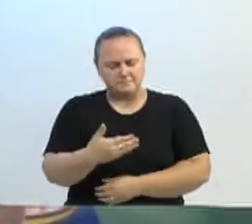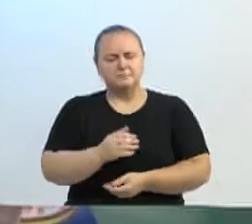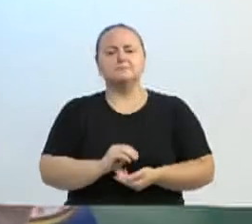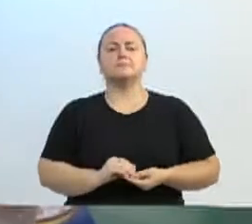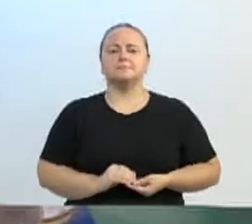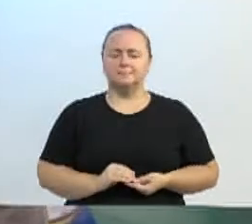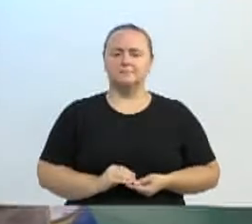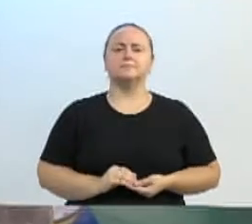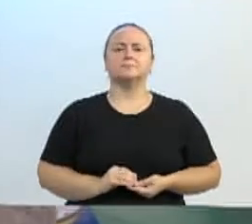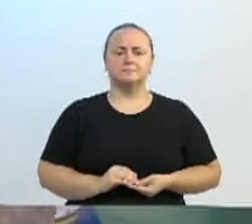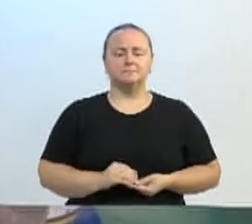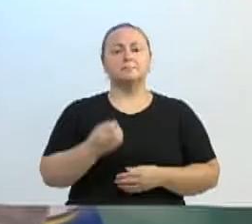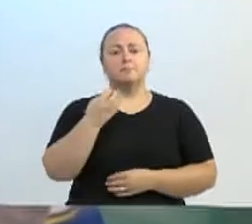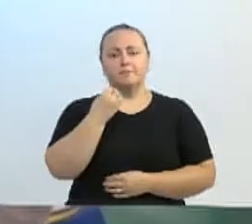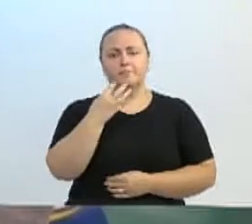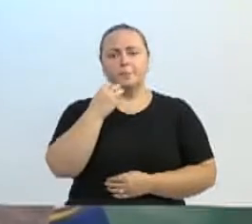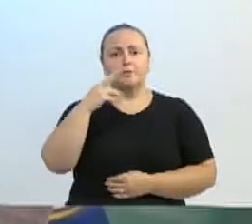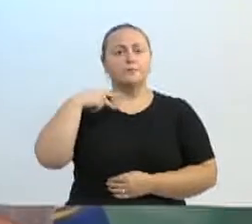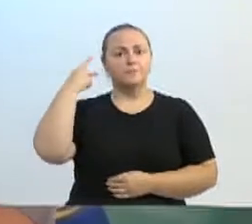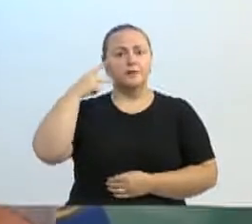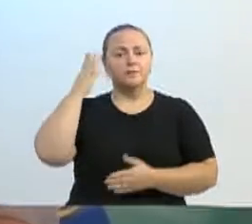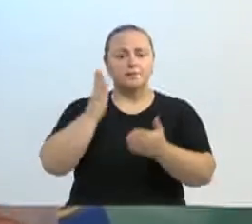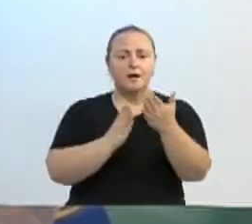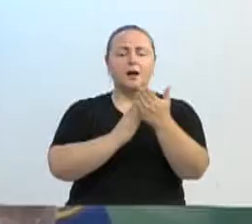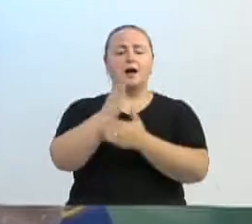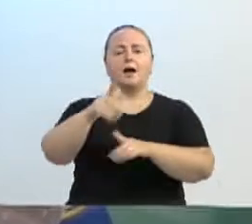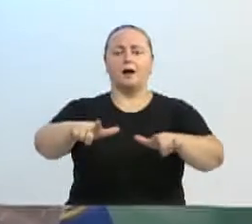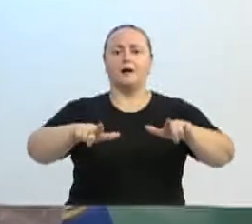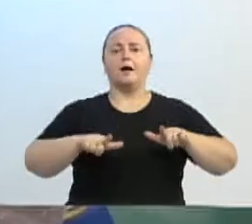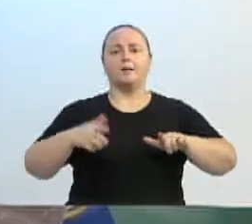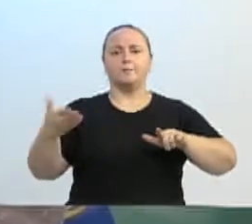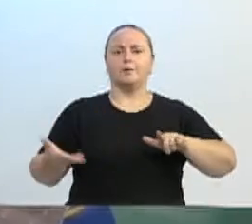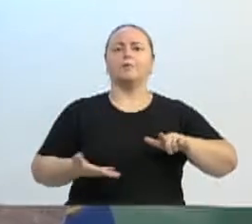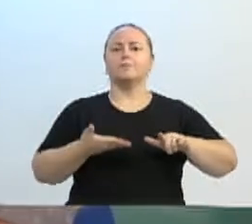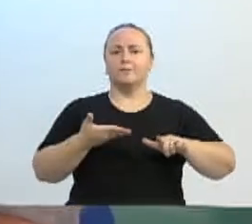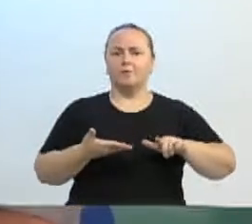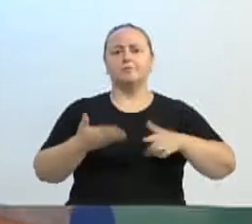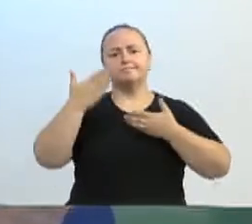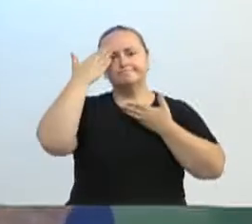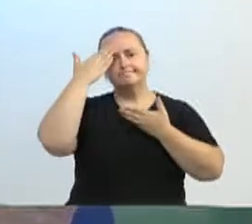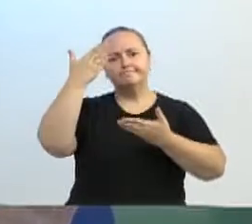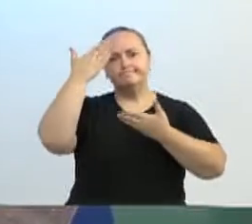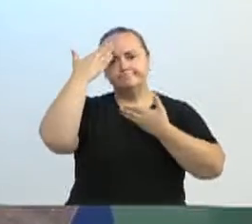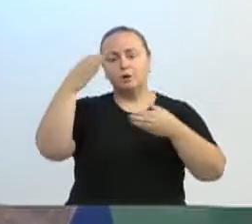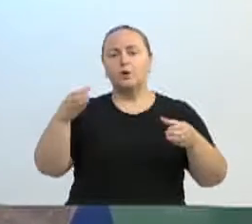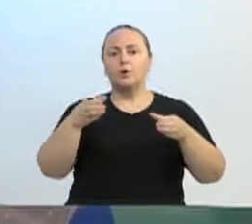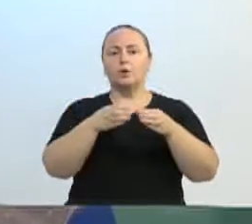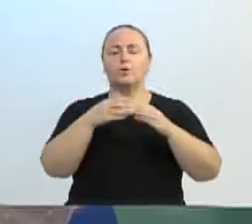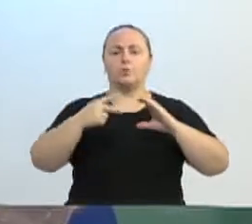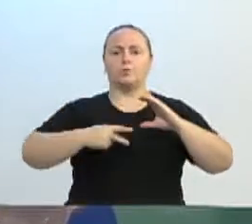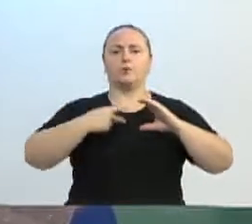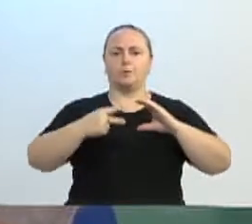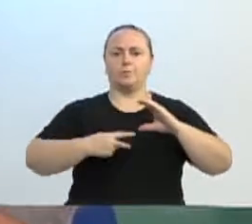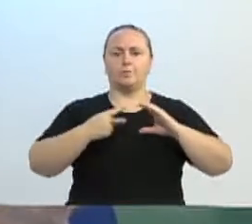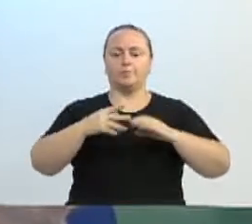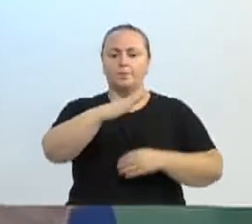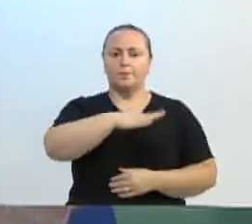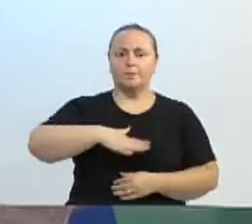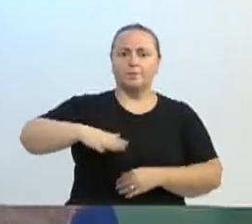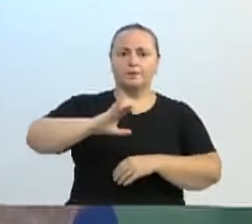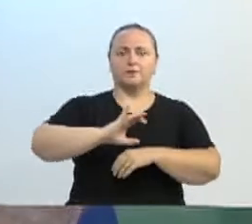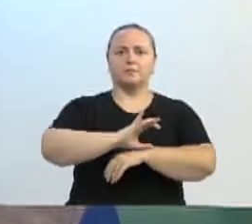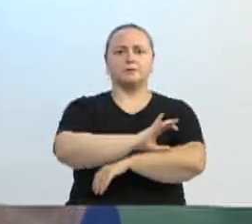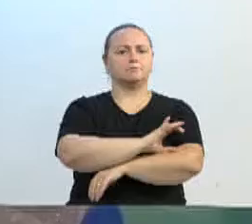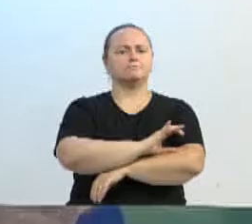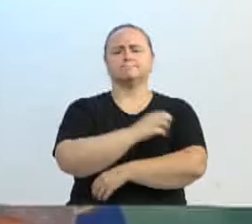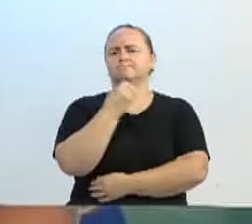me ajudaram a aprovar essa moção. Eu fico grato aos vereadores e dizer que a região da Itoupava Central ganha muito com isso.